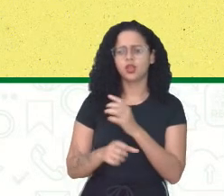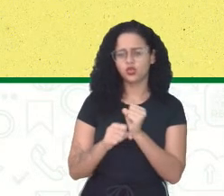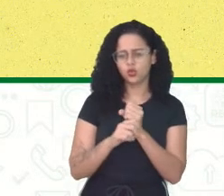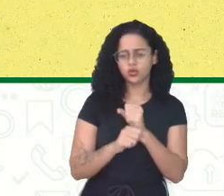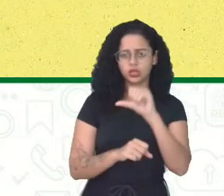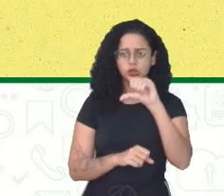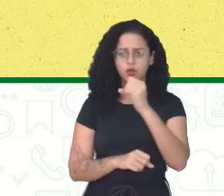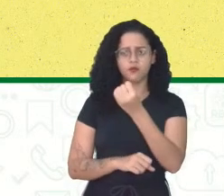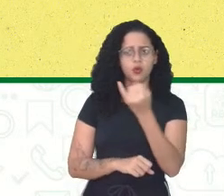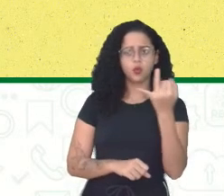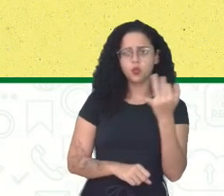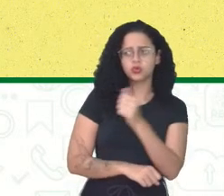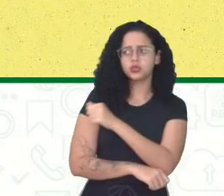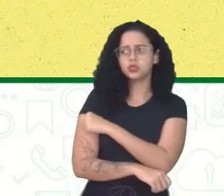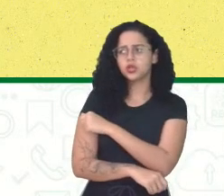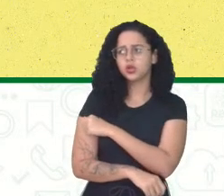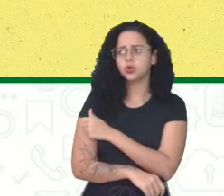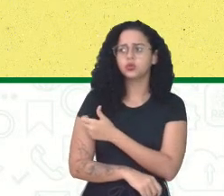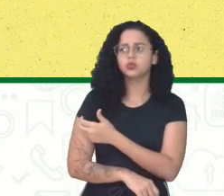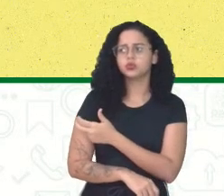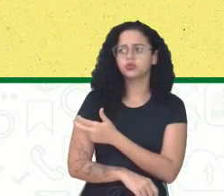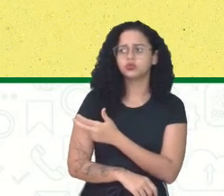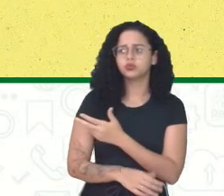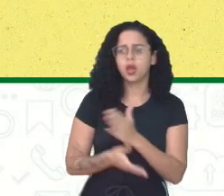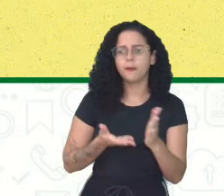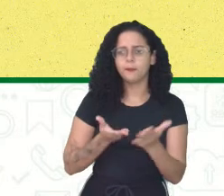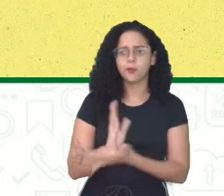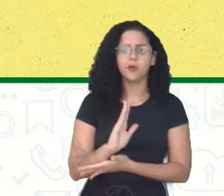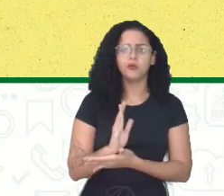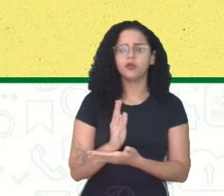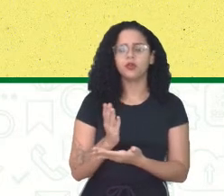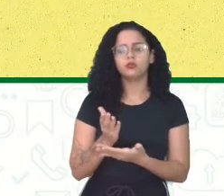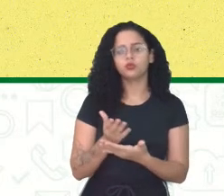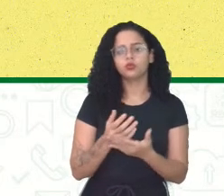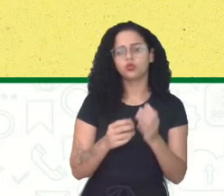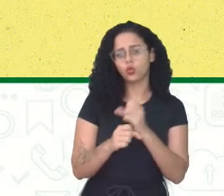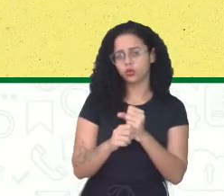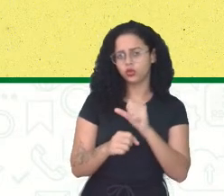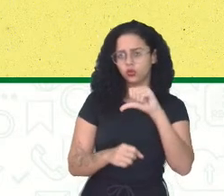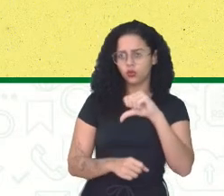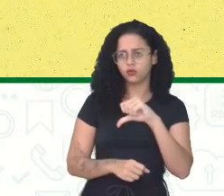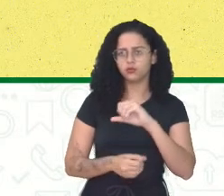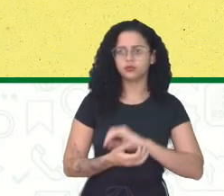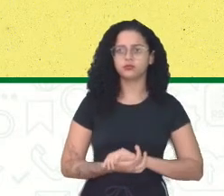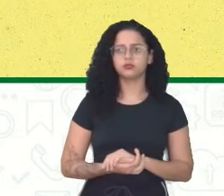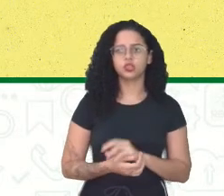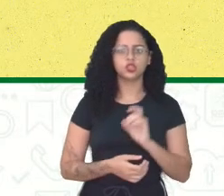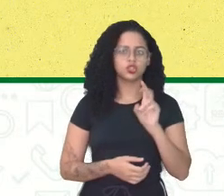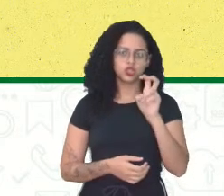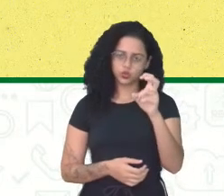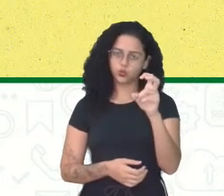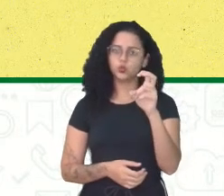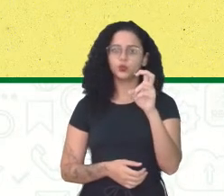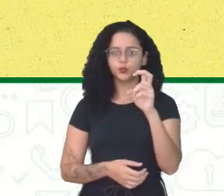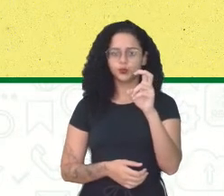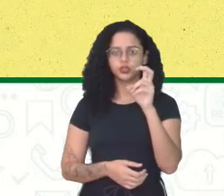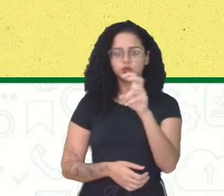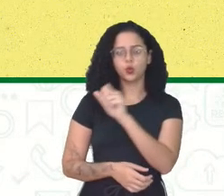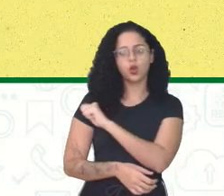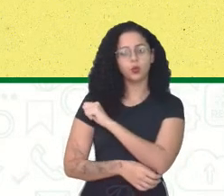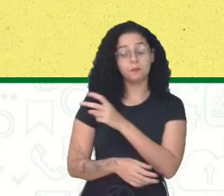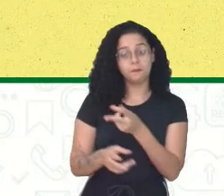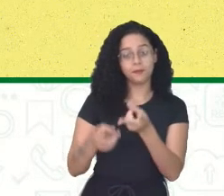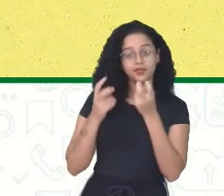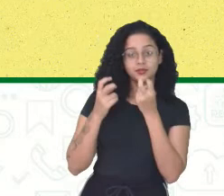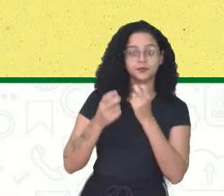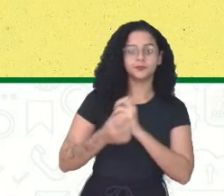9? Quantos alunos foram aprovados com a nota 9? 5 alunos.